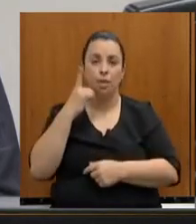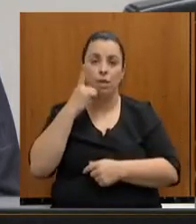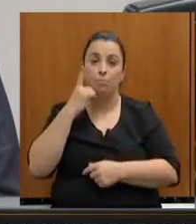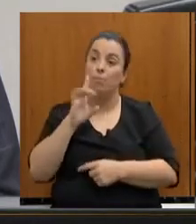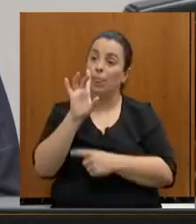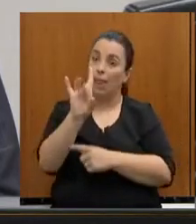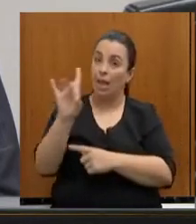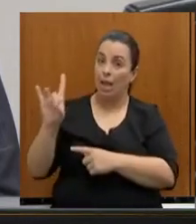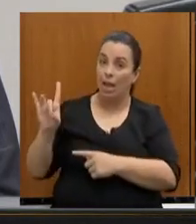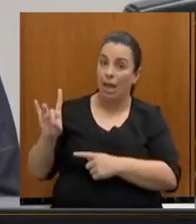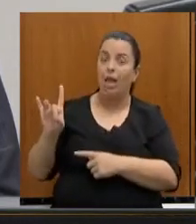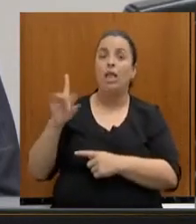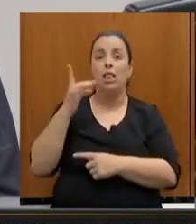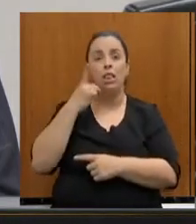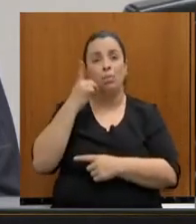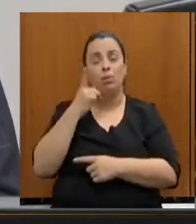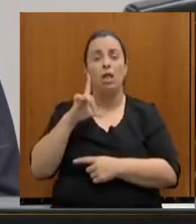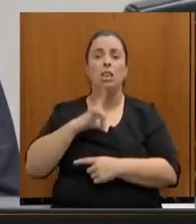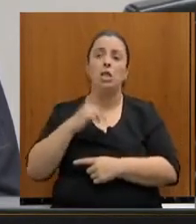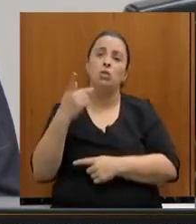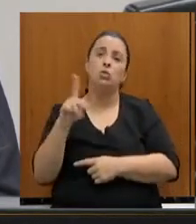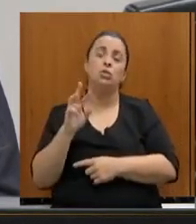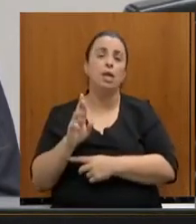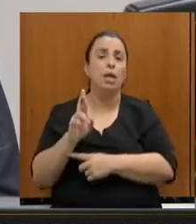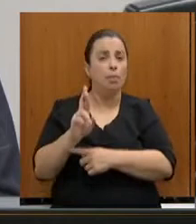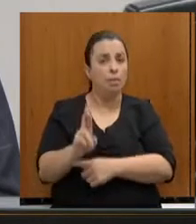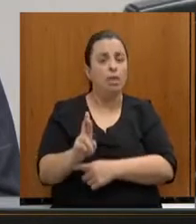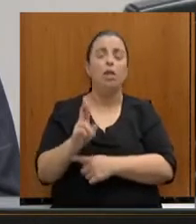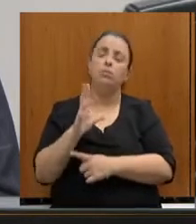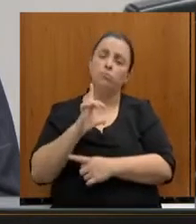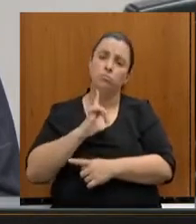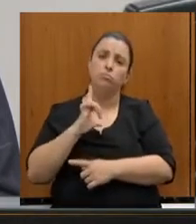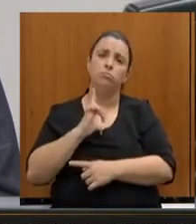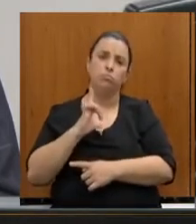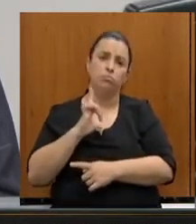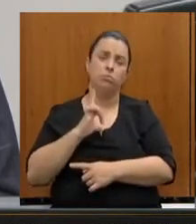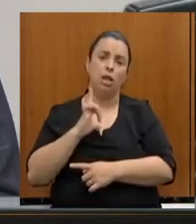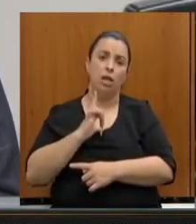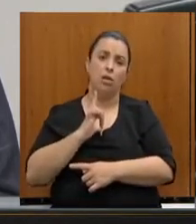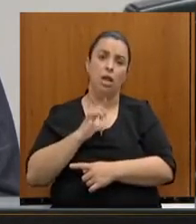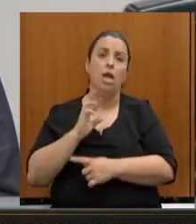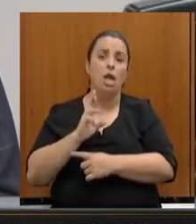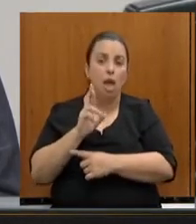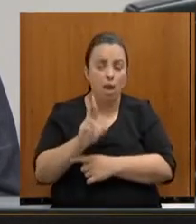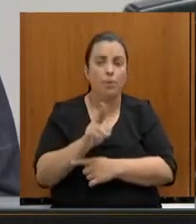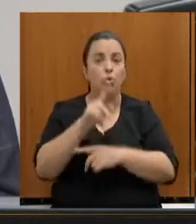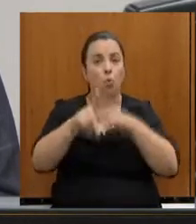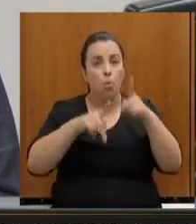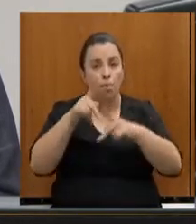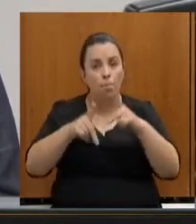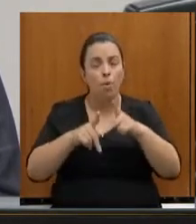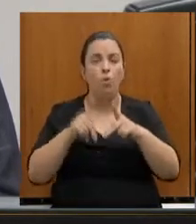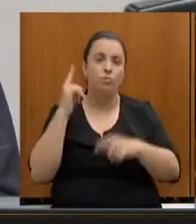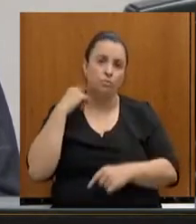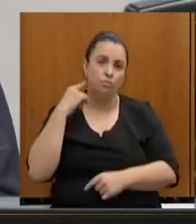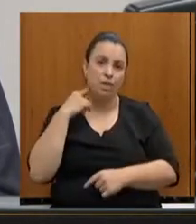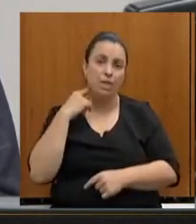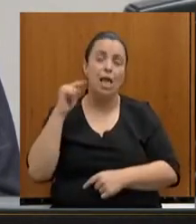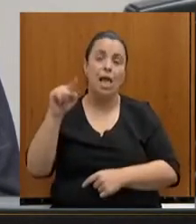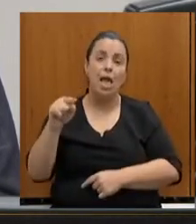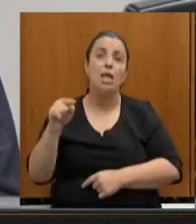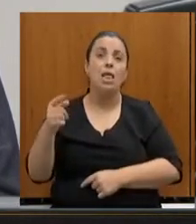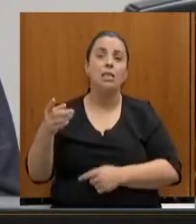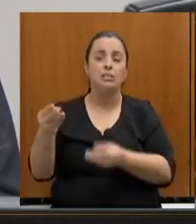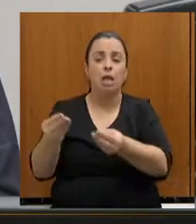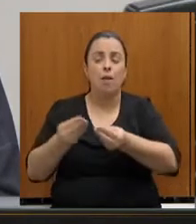as suas as suas representações representa o povo Mineiro Para as demandas justas aqui